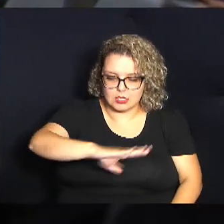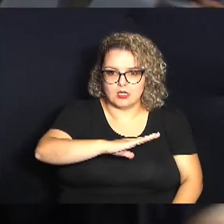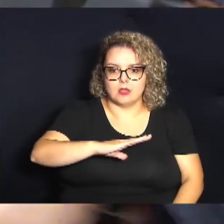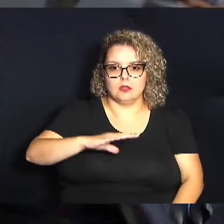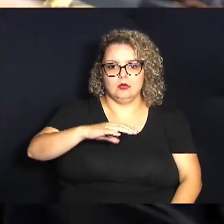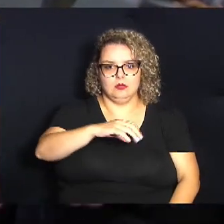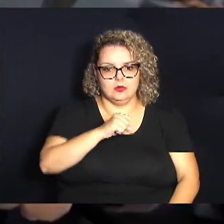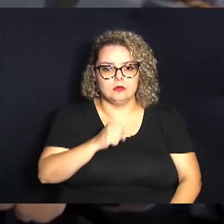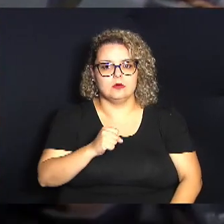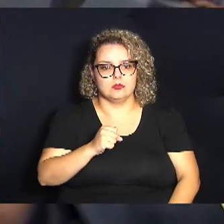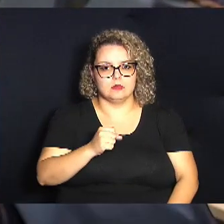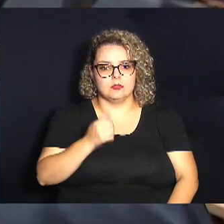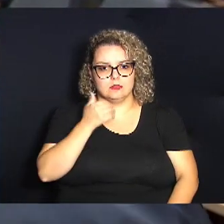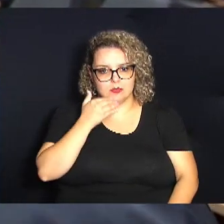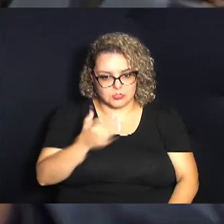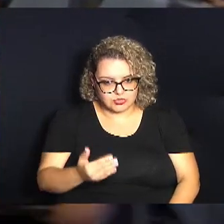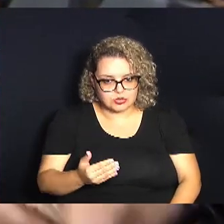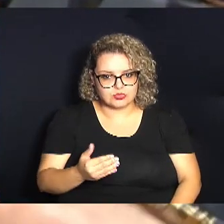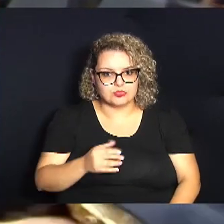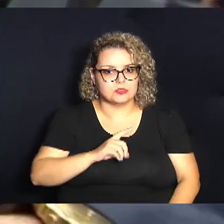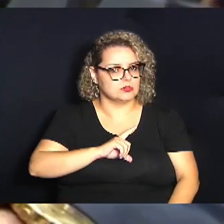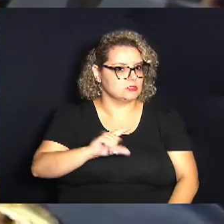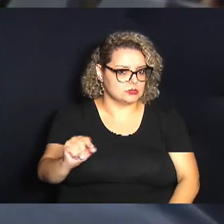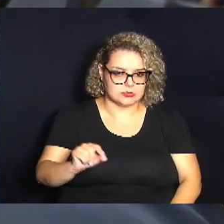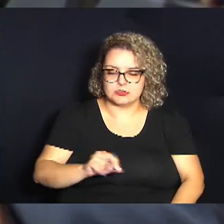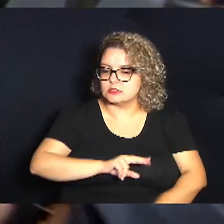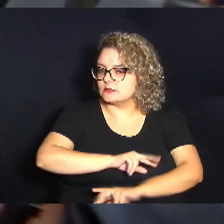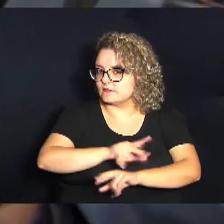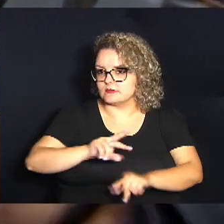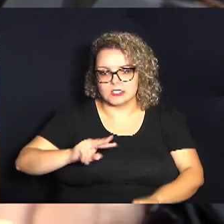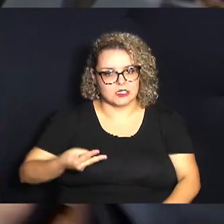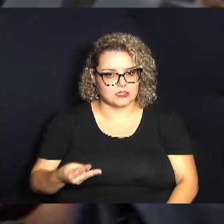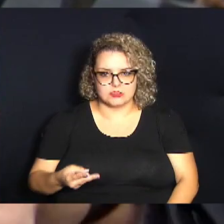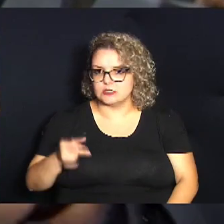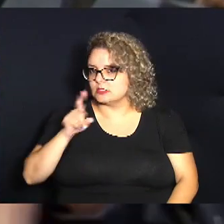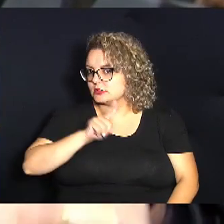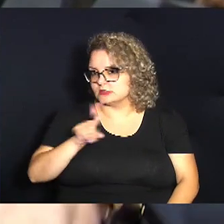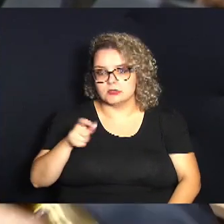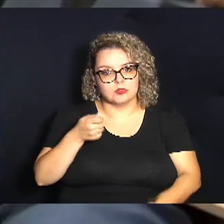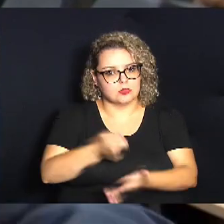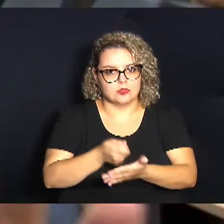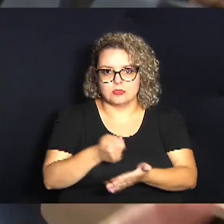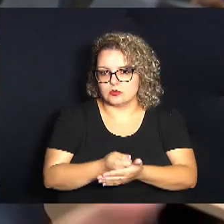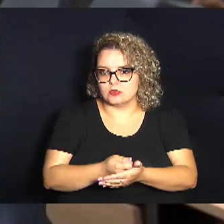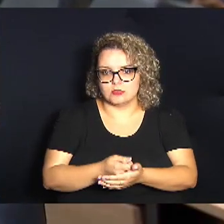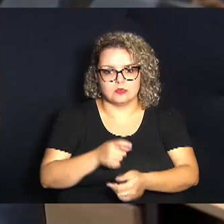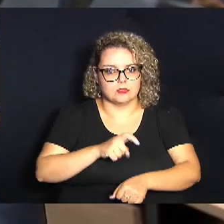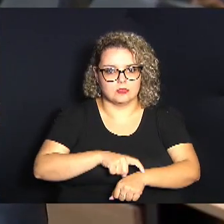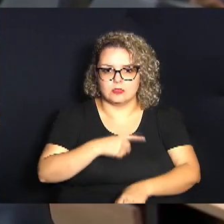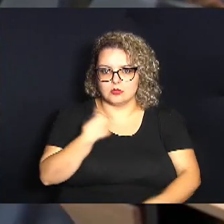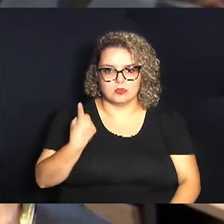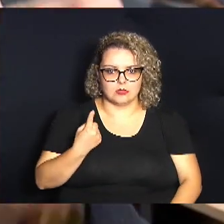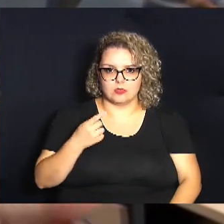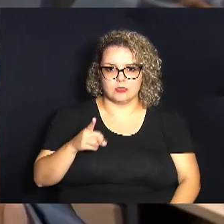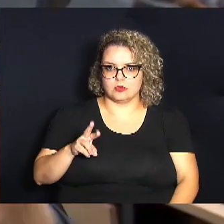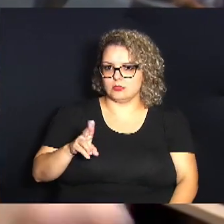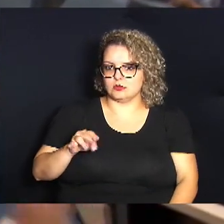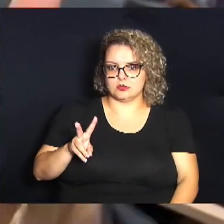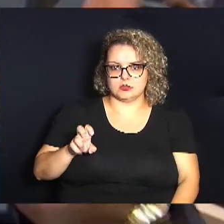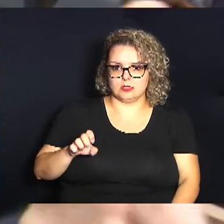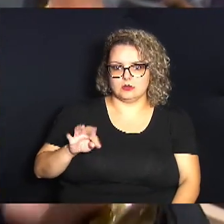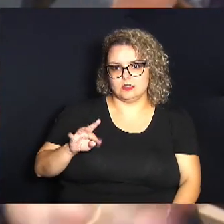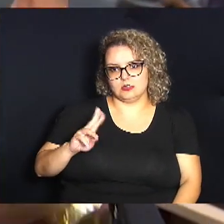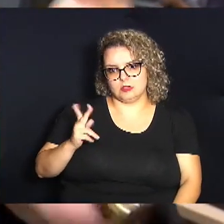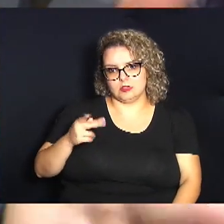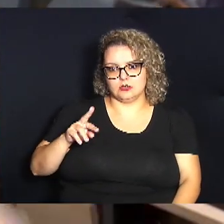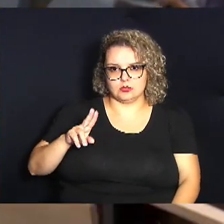a encomenda e sair. E por muitas vezes eles não cumprem o prazo do drive-thru, não funciona como drive-thru. Às vezes você